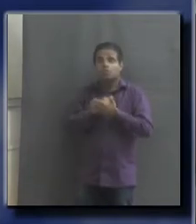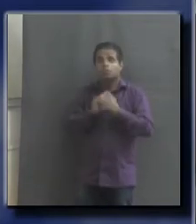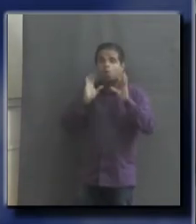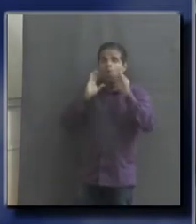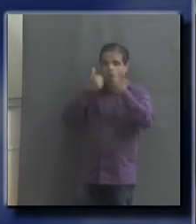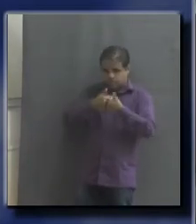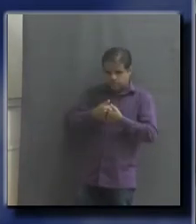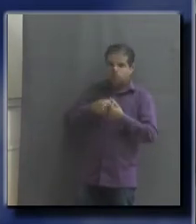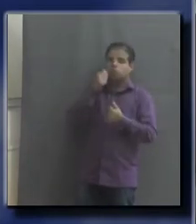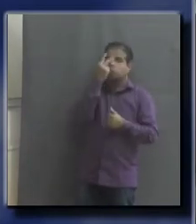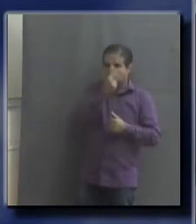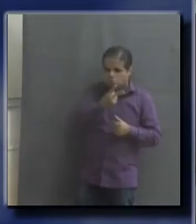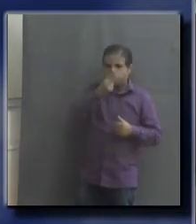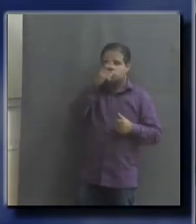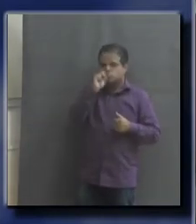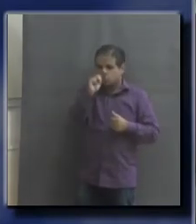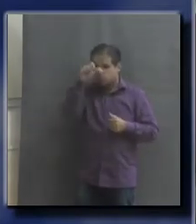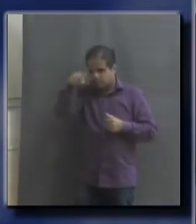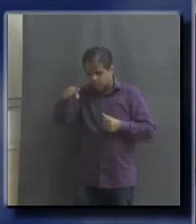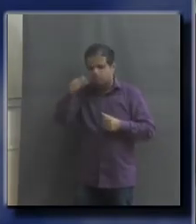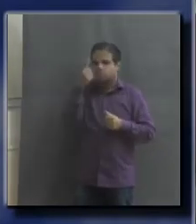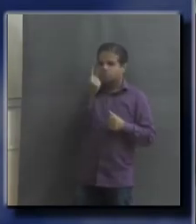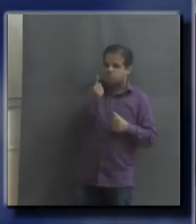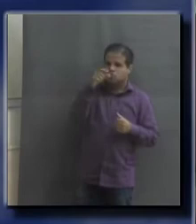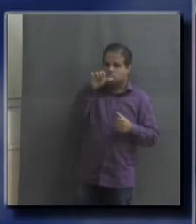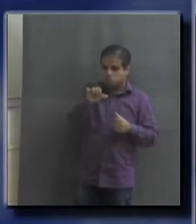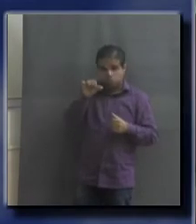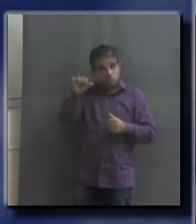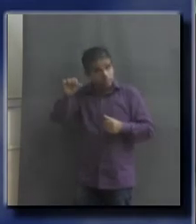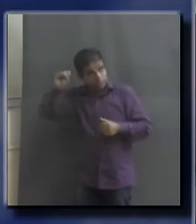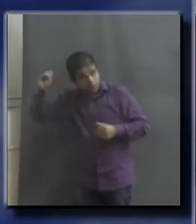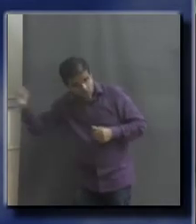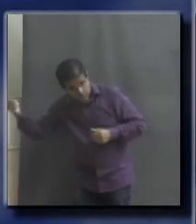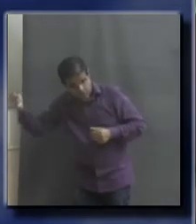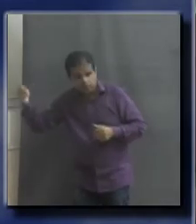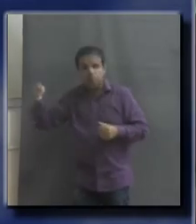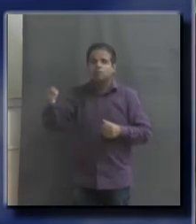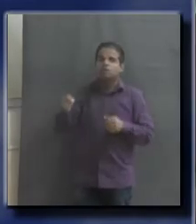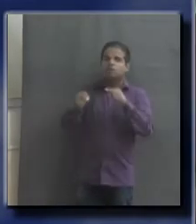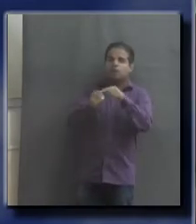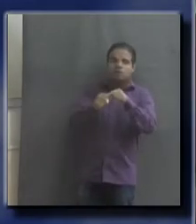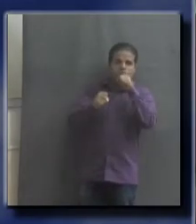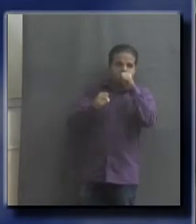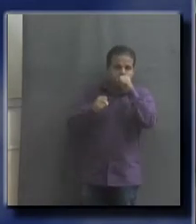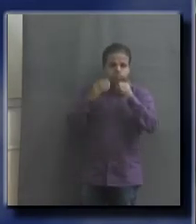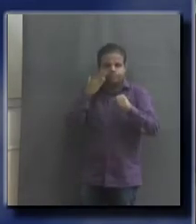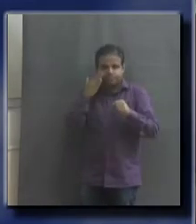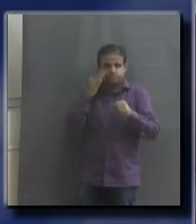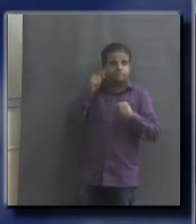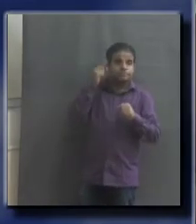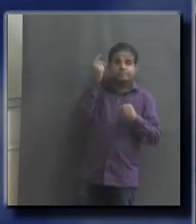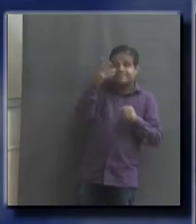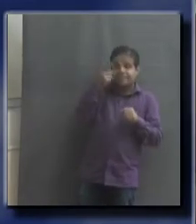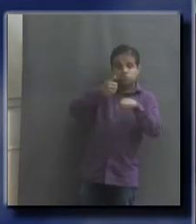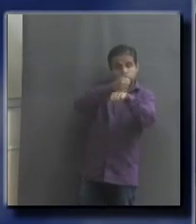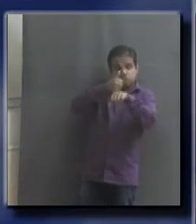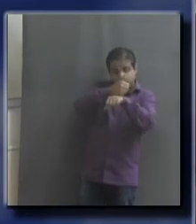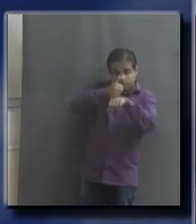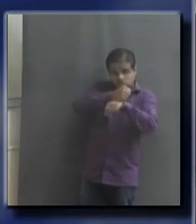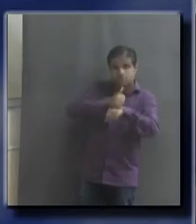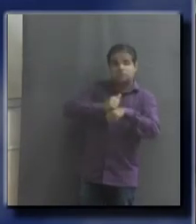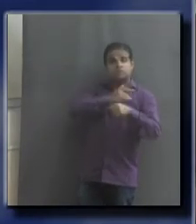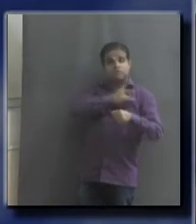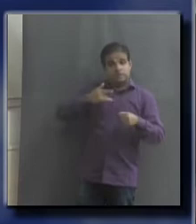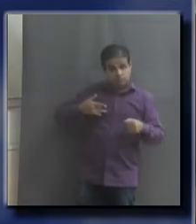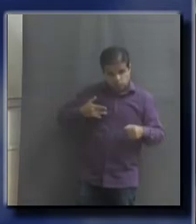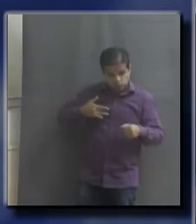resolução 287 de 1998, que prevê 14 profissões de saúde,